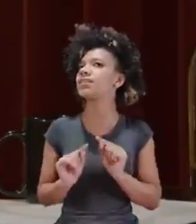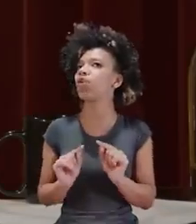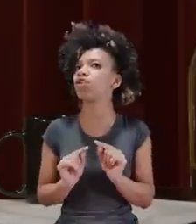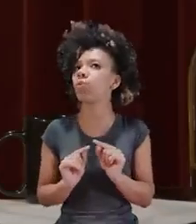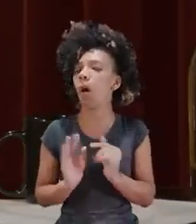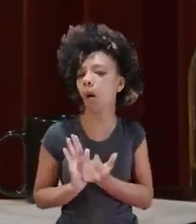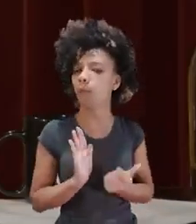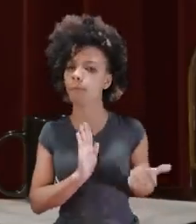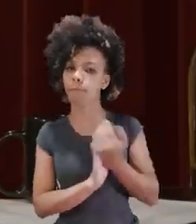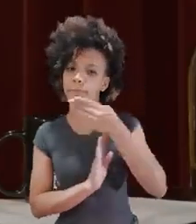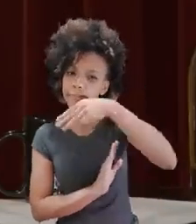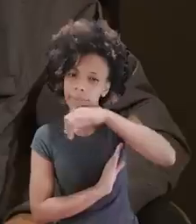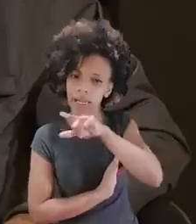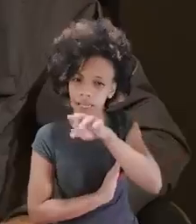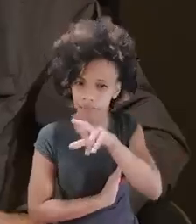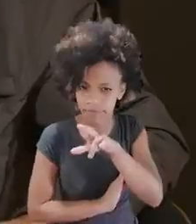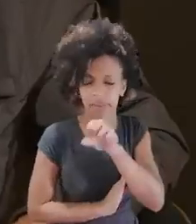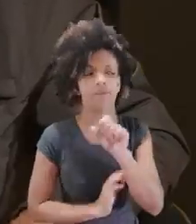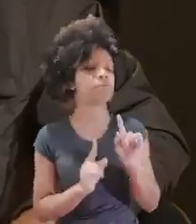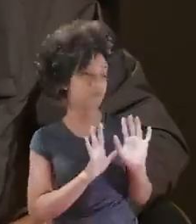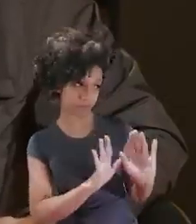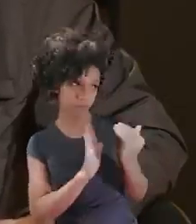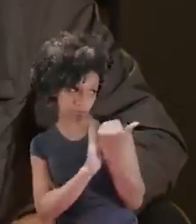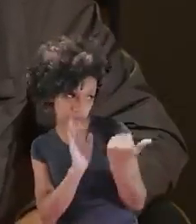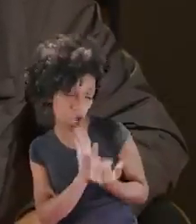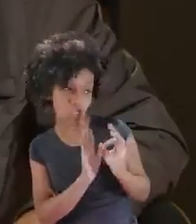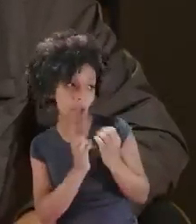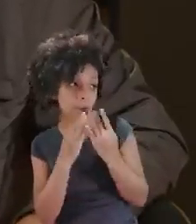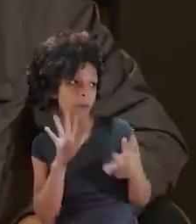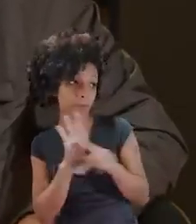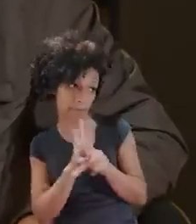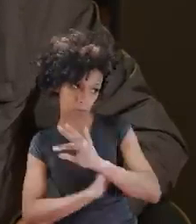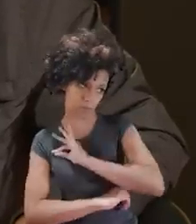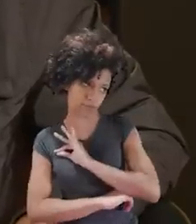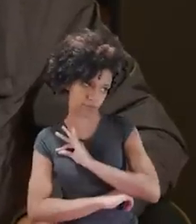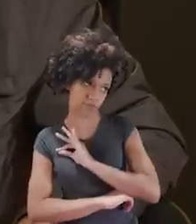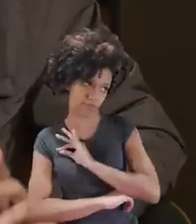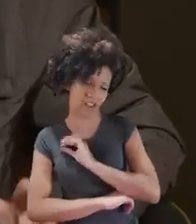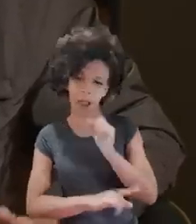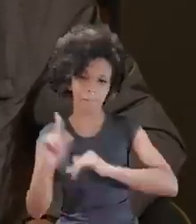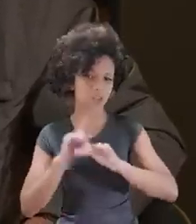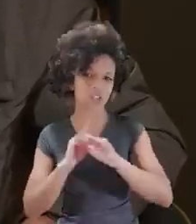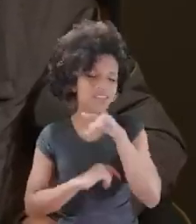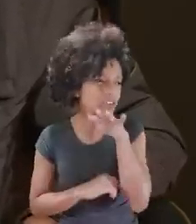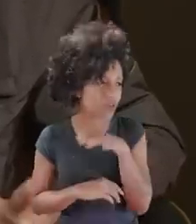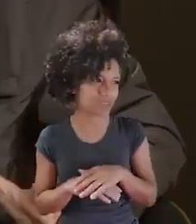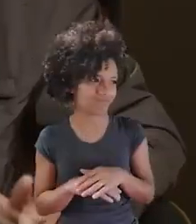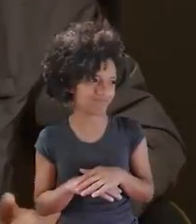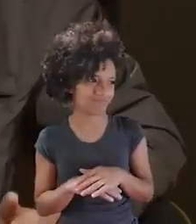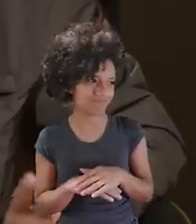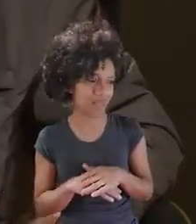mas que não seja uma coisa militarizada eu acho que assim ó que você de uma militarização da polícia só é bom porque o policial não vai ser bom para a sociedade